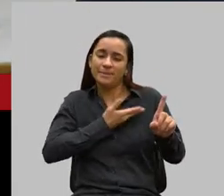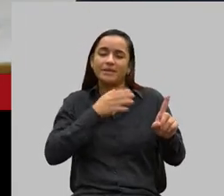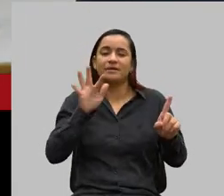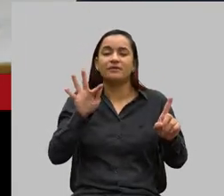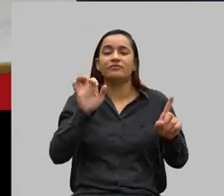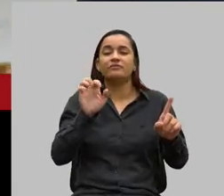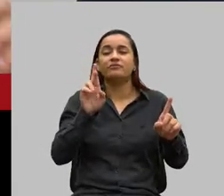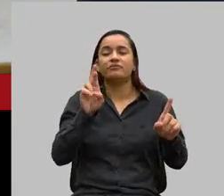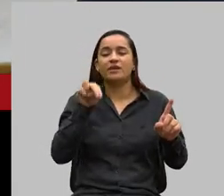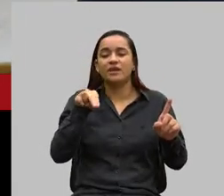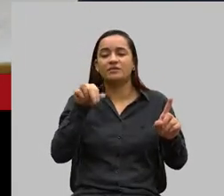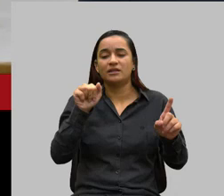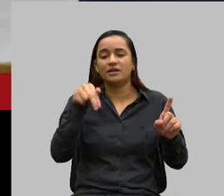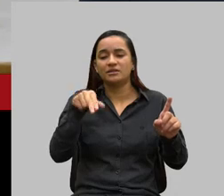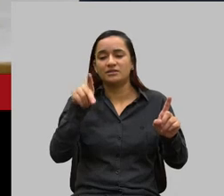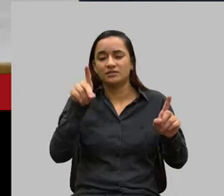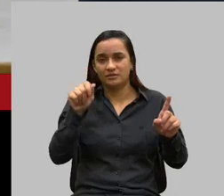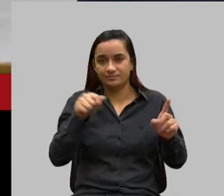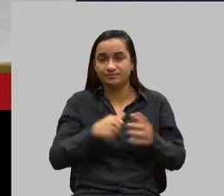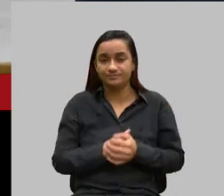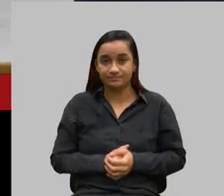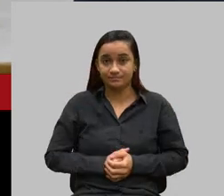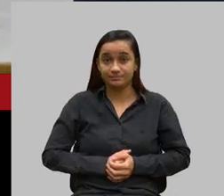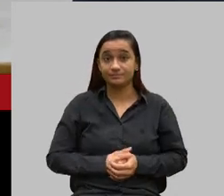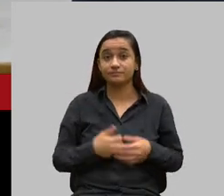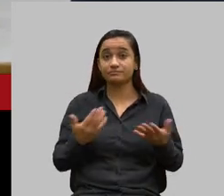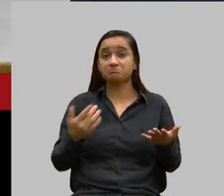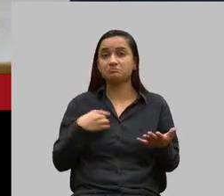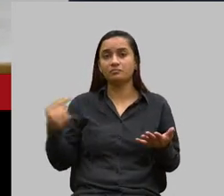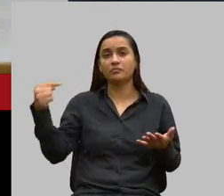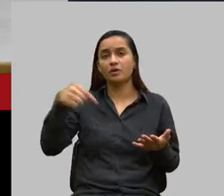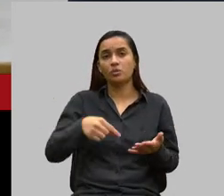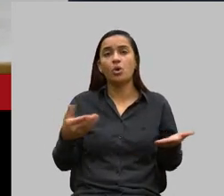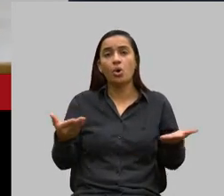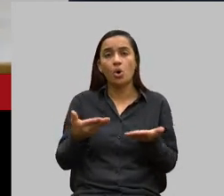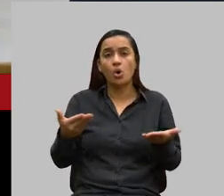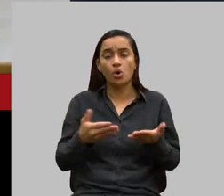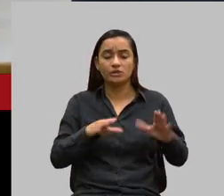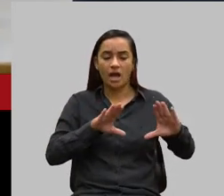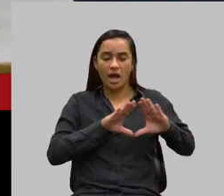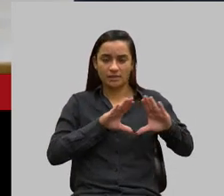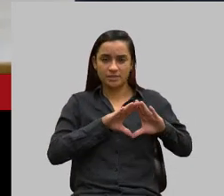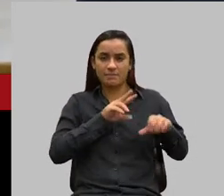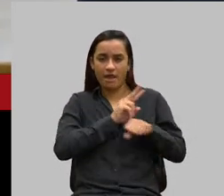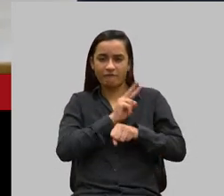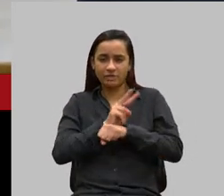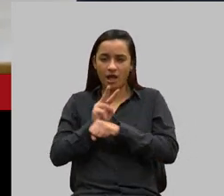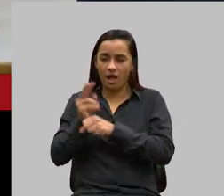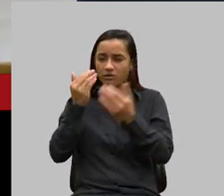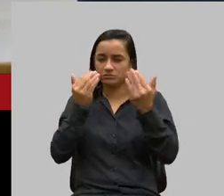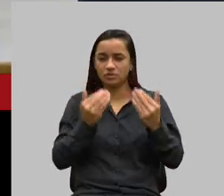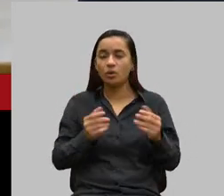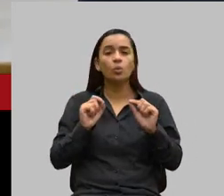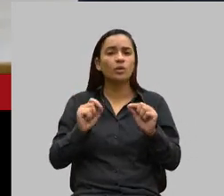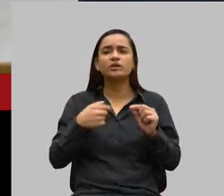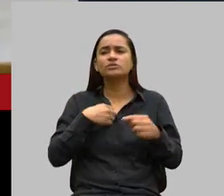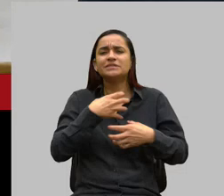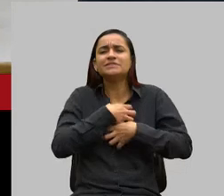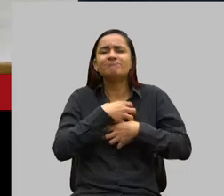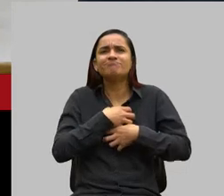boliani tô aqui hoje nessa Assembleia fiscaliza sentindo falta das